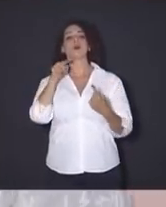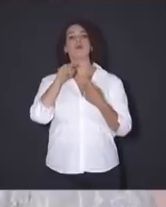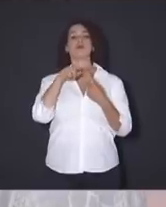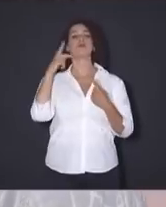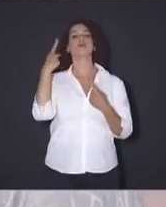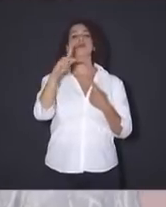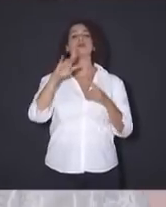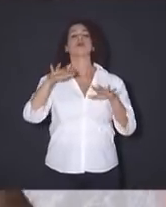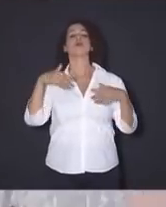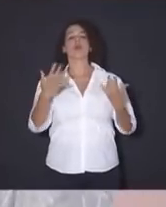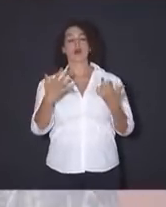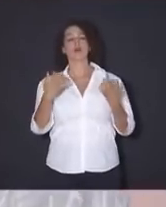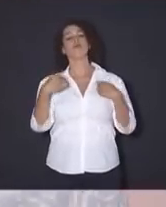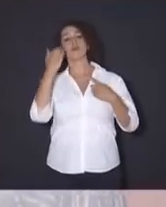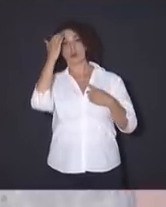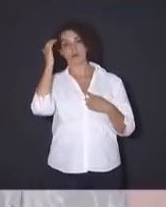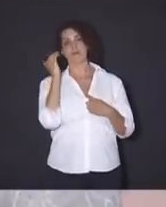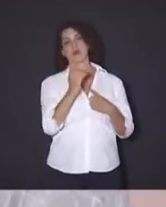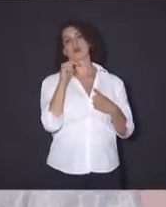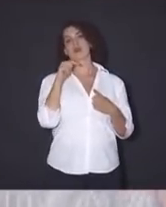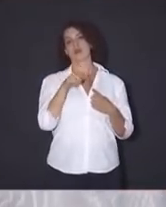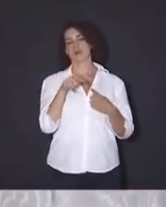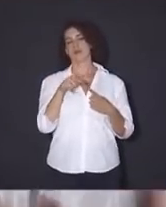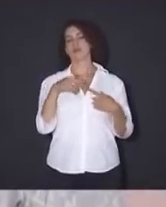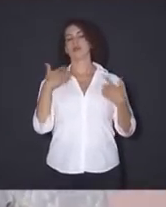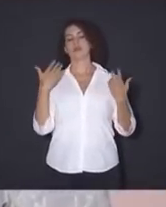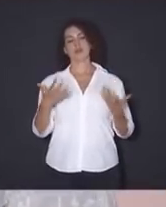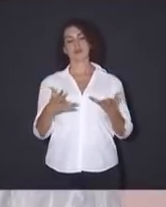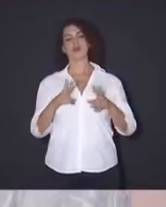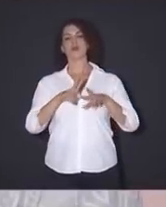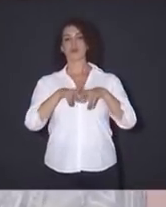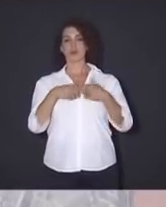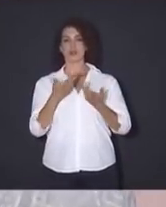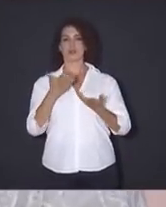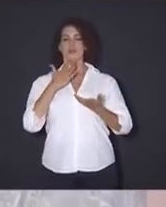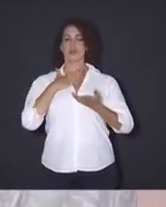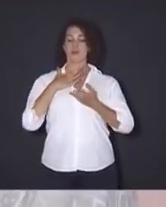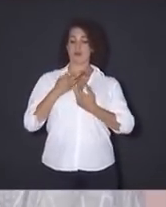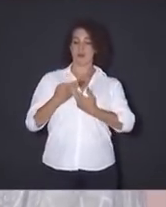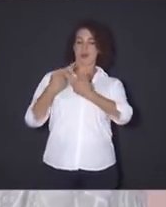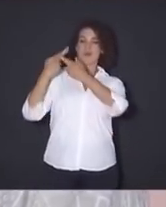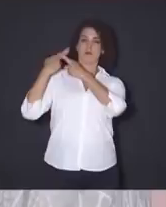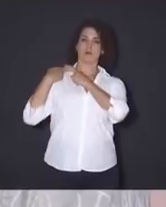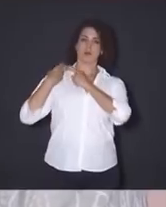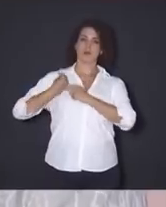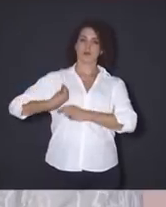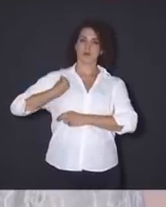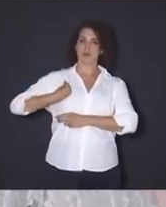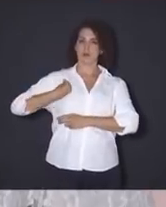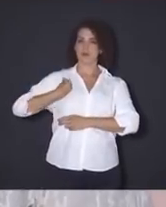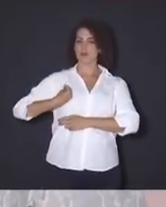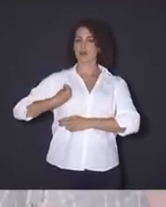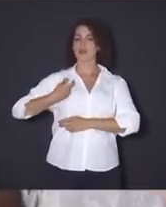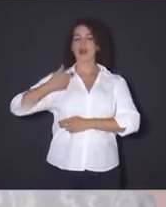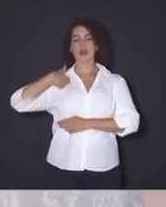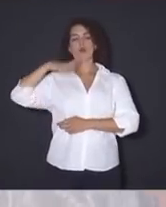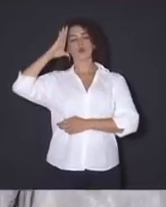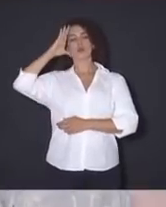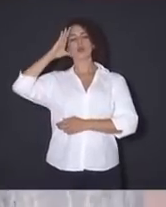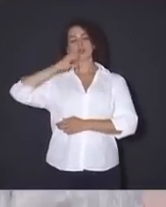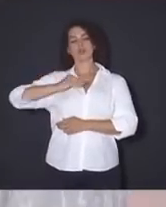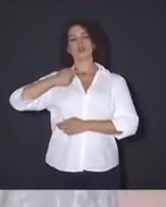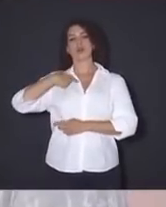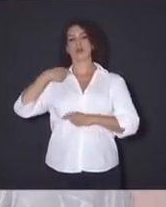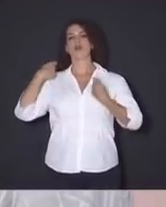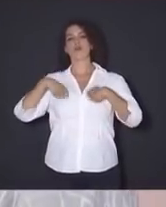essa coisa de mesmo que nesse momento me cabe diante das responsabilidades que eu obtive é poder devolver